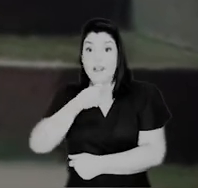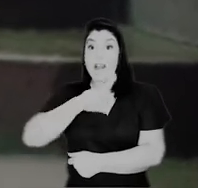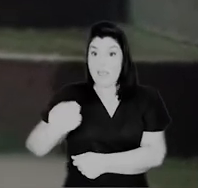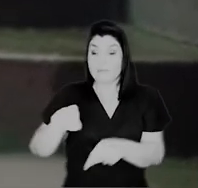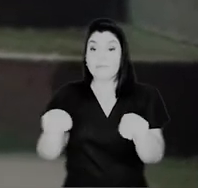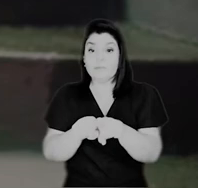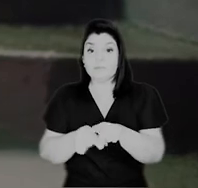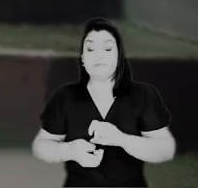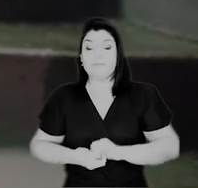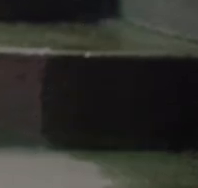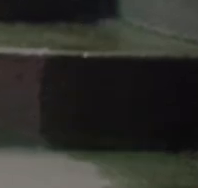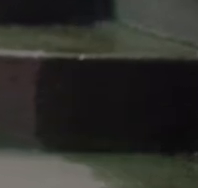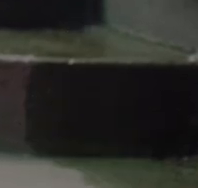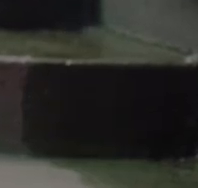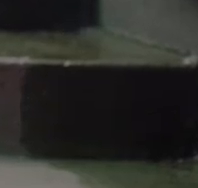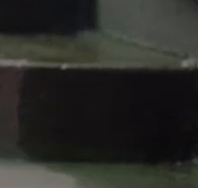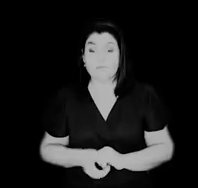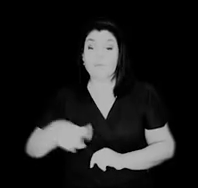mulher e lésbica.